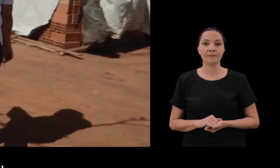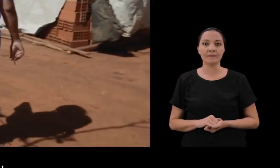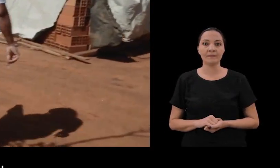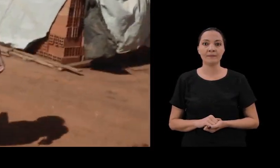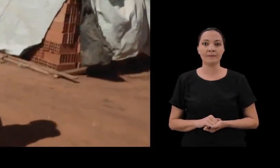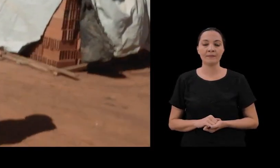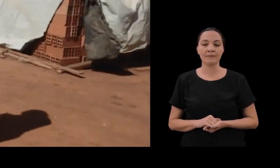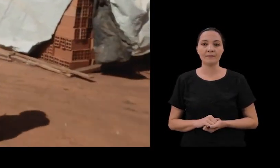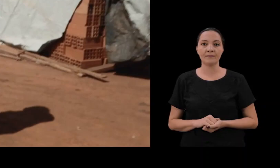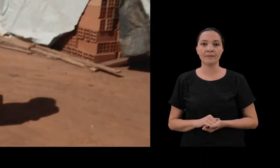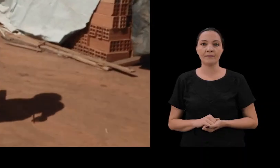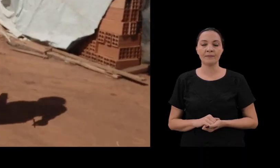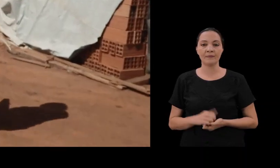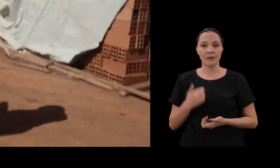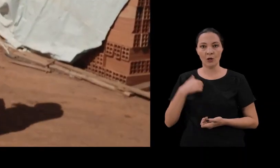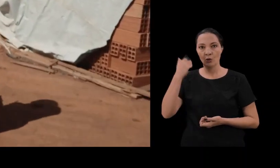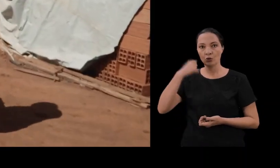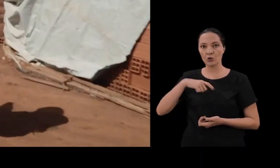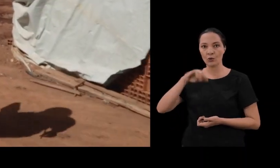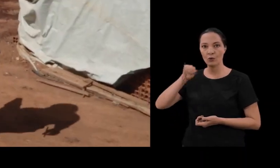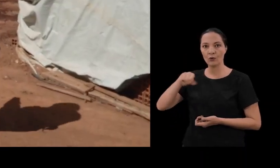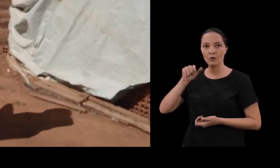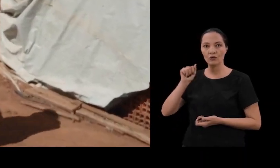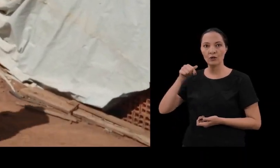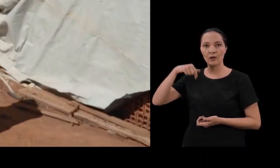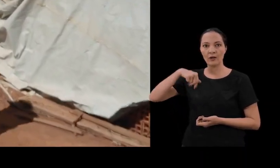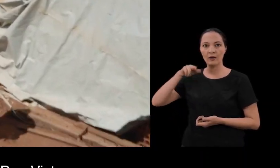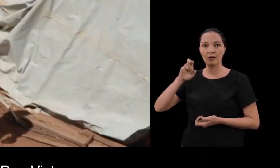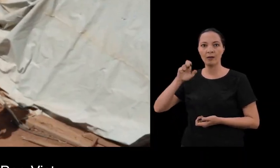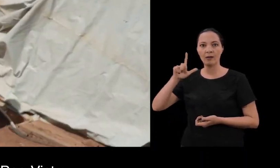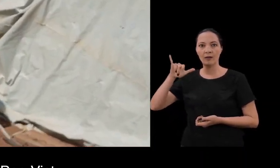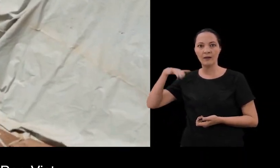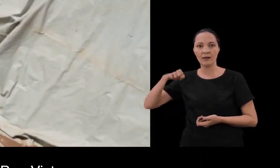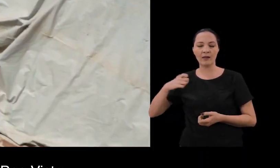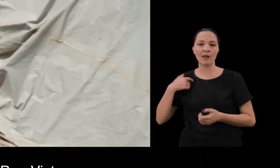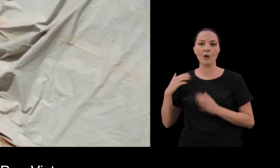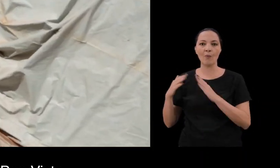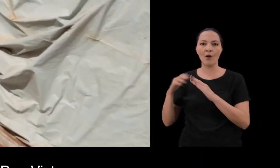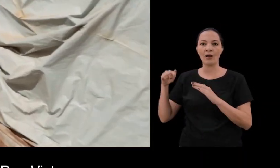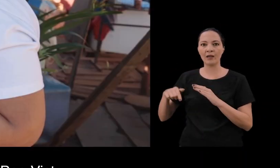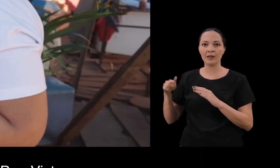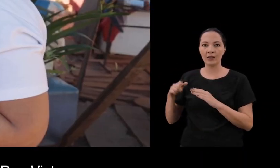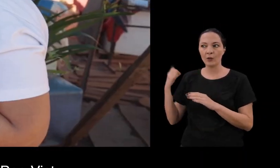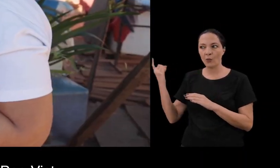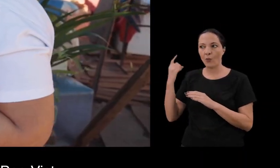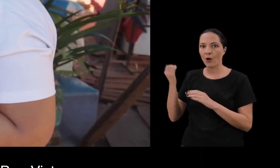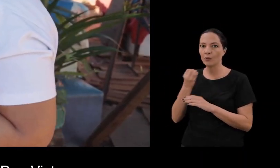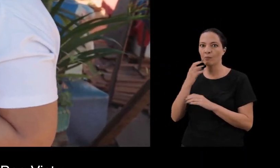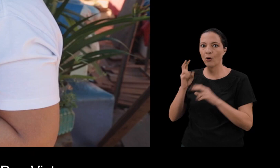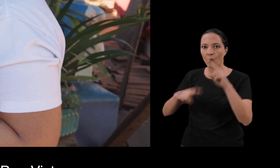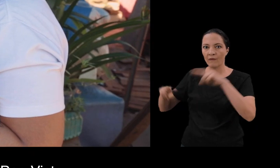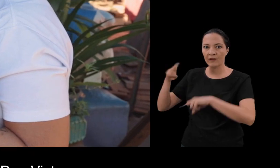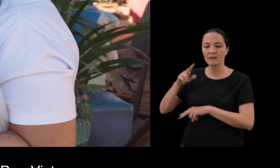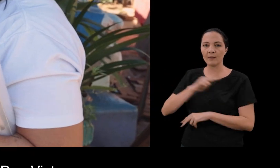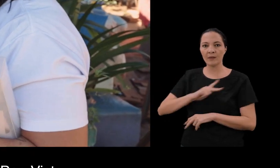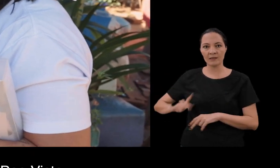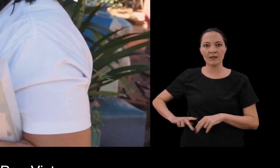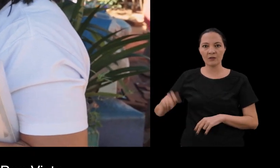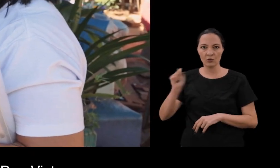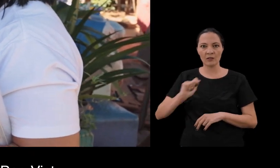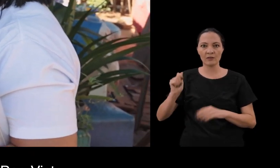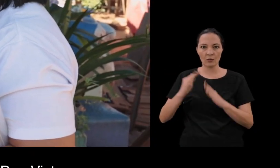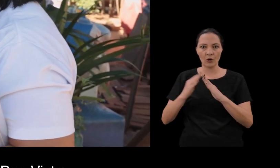Dede. Eu sou a Jaqueline, sou moradora do Alto da Boa Vista, presidente da Associação de